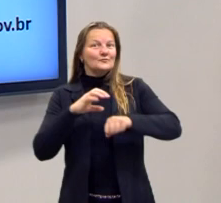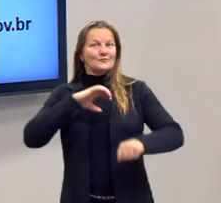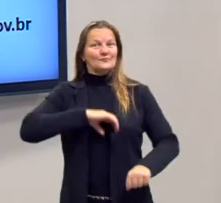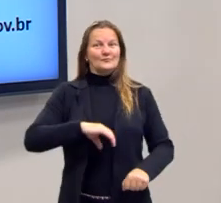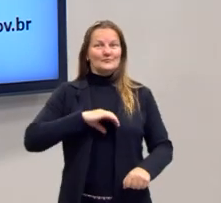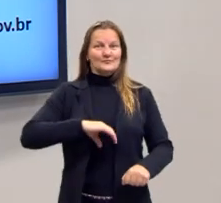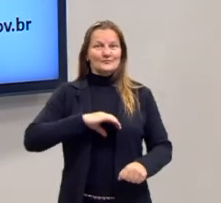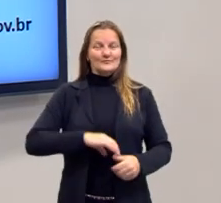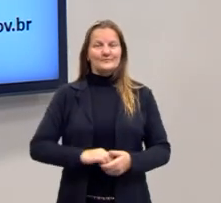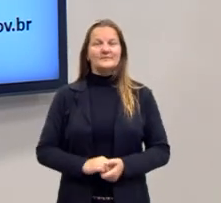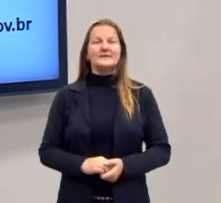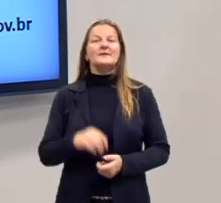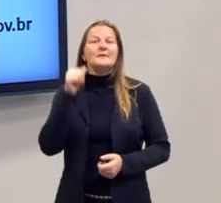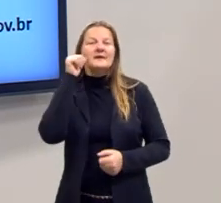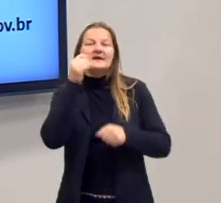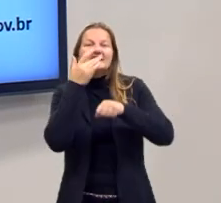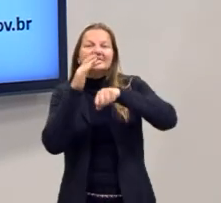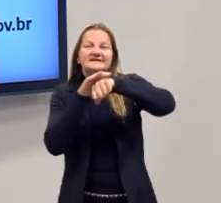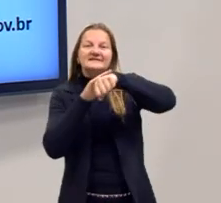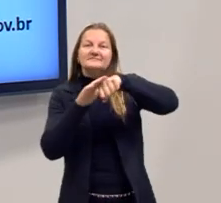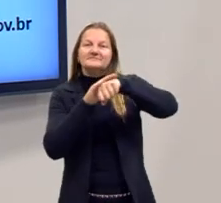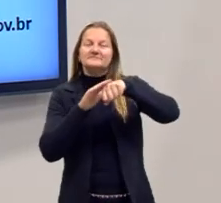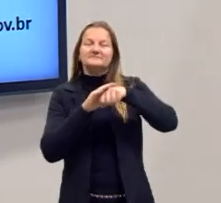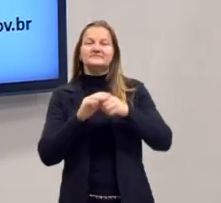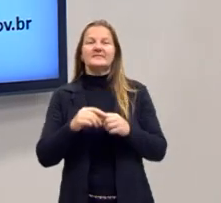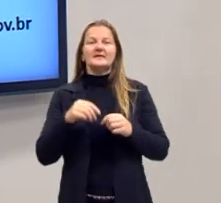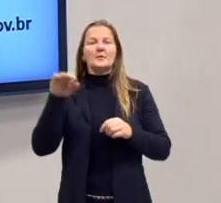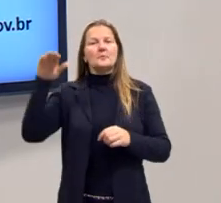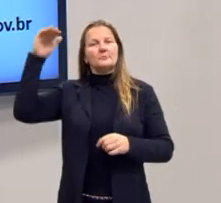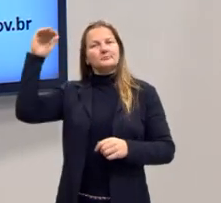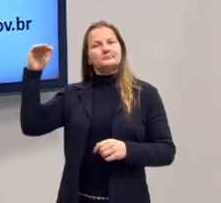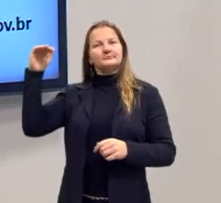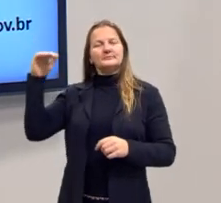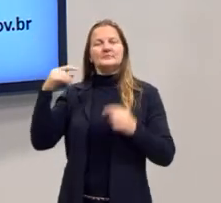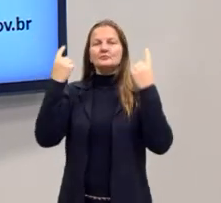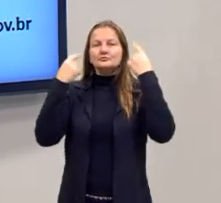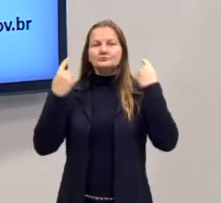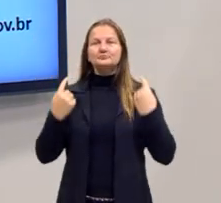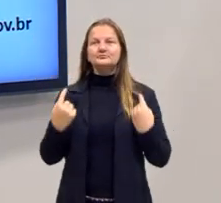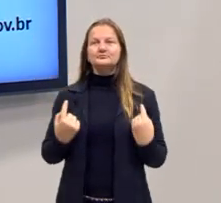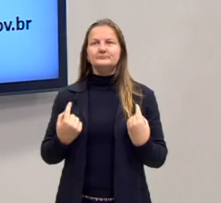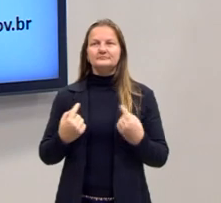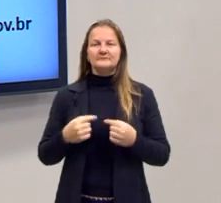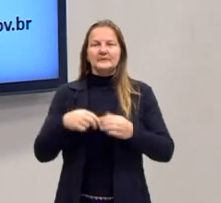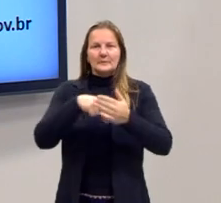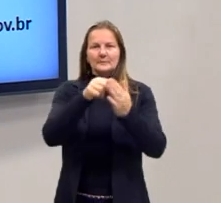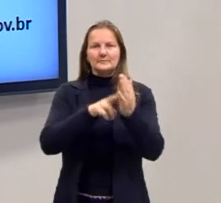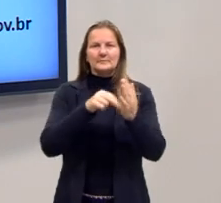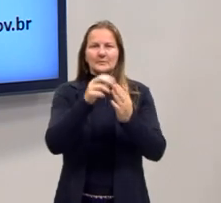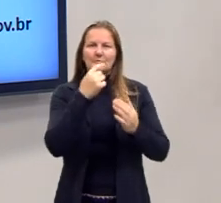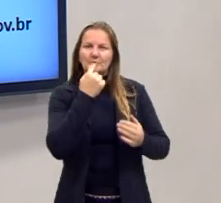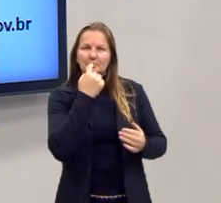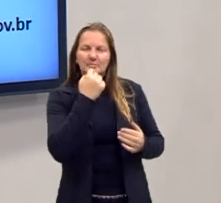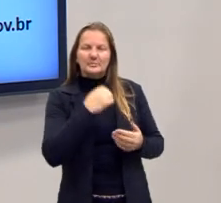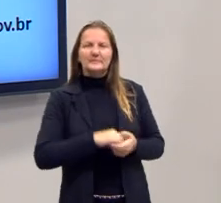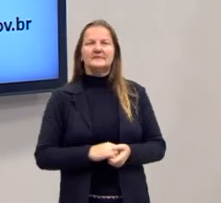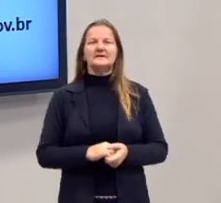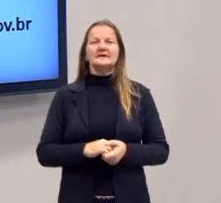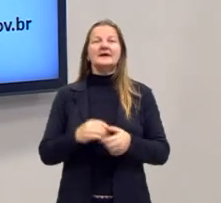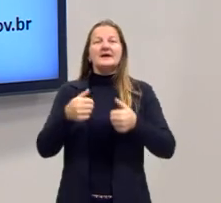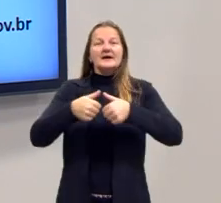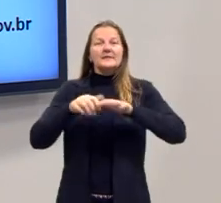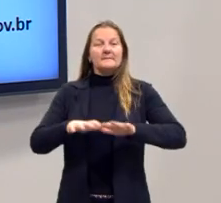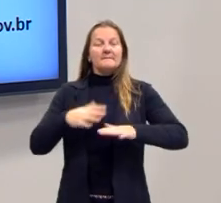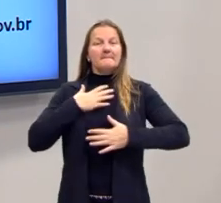portuguesa eu sou uma mulher branca de estrutura média cabelos cacheados pintados de vermelho tô